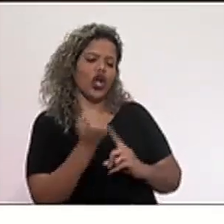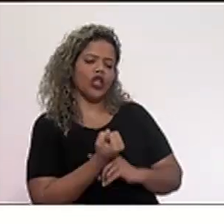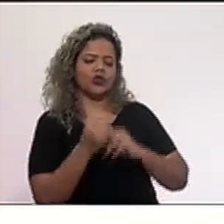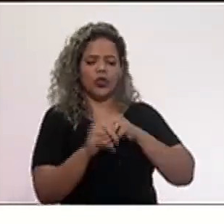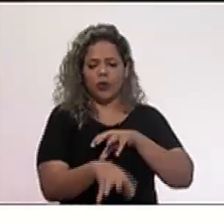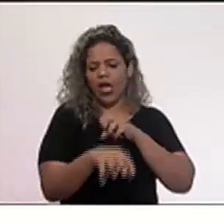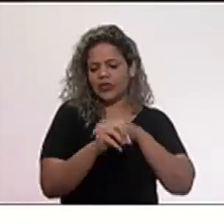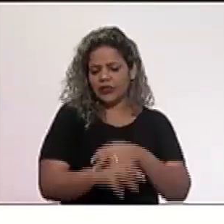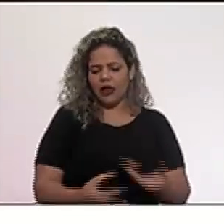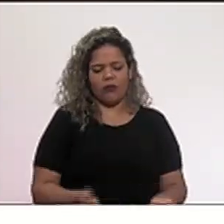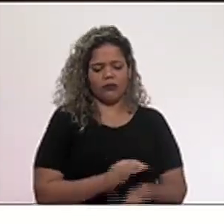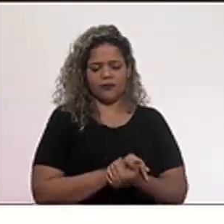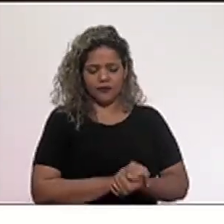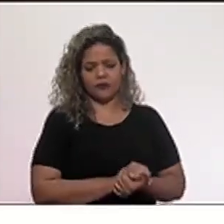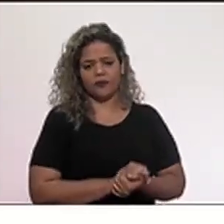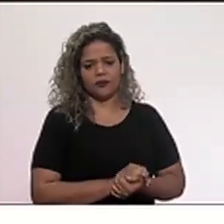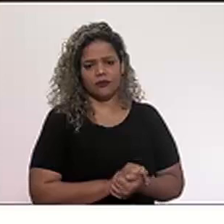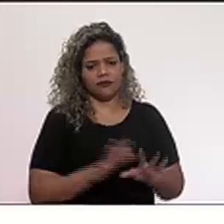socioeducativas,